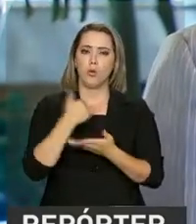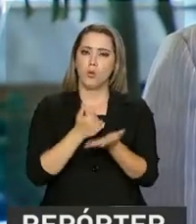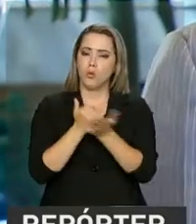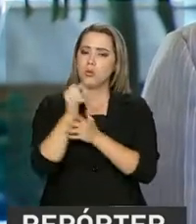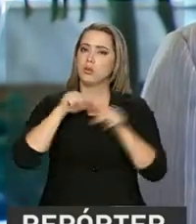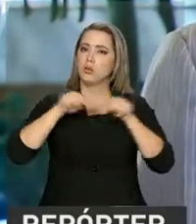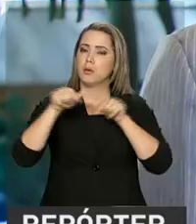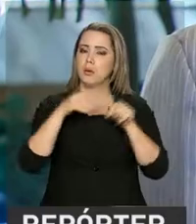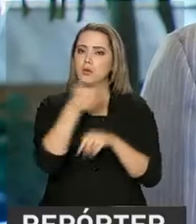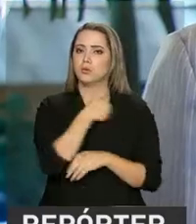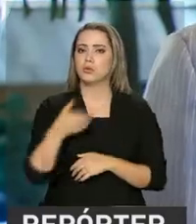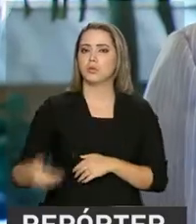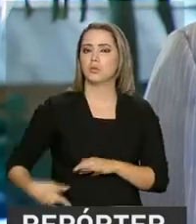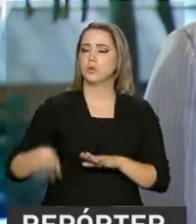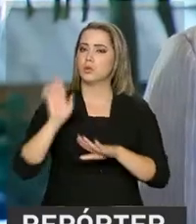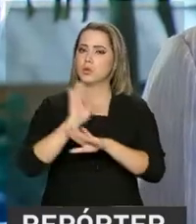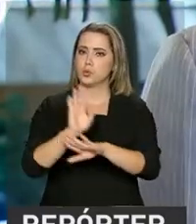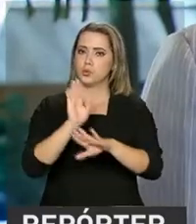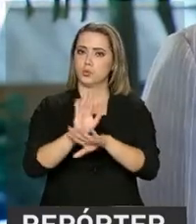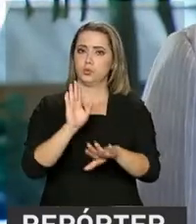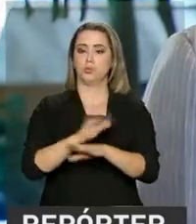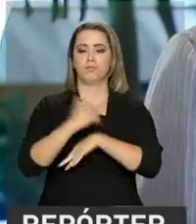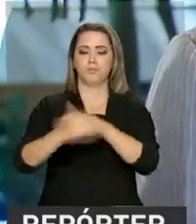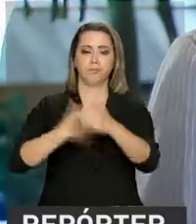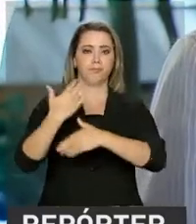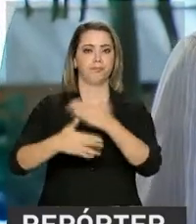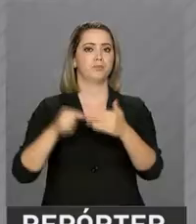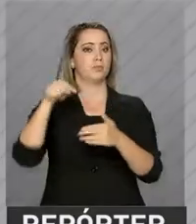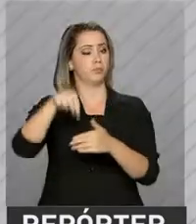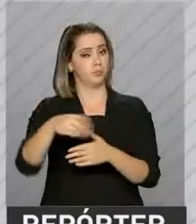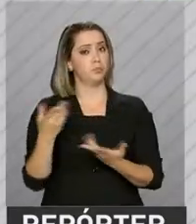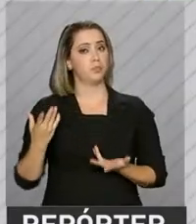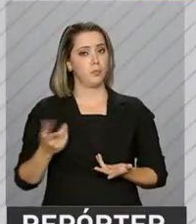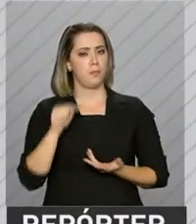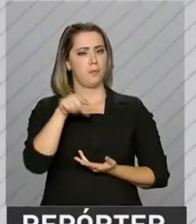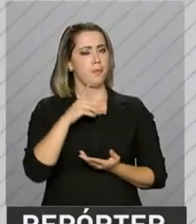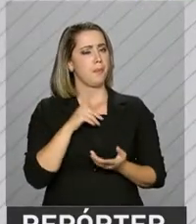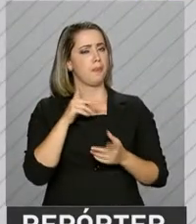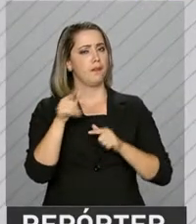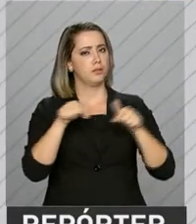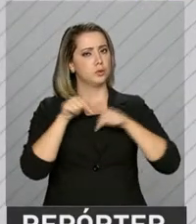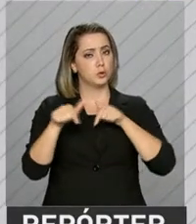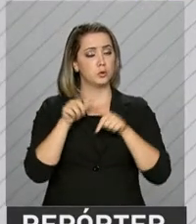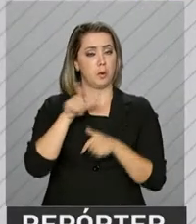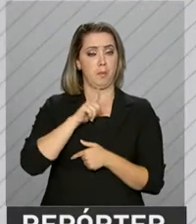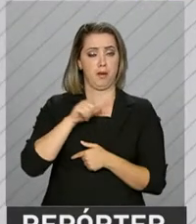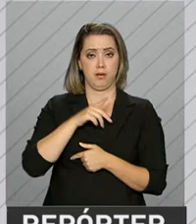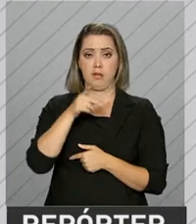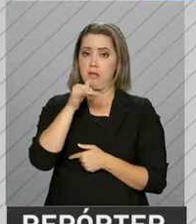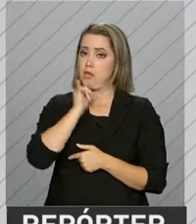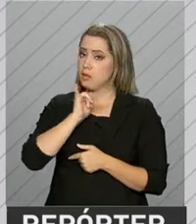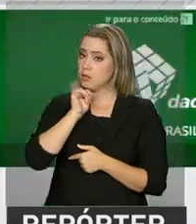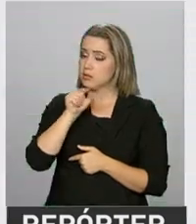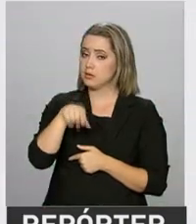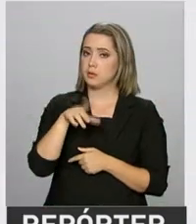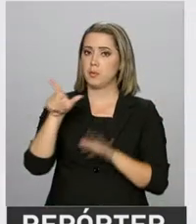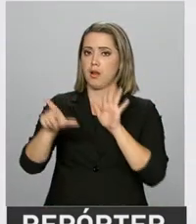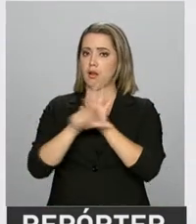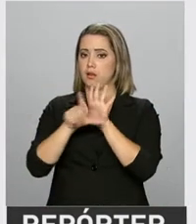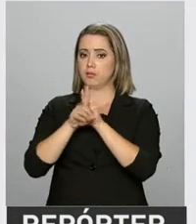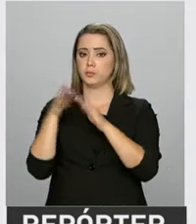têm contribuído com os avanços nessa área entre as ações por exemplo além da lei de acesso à